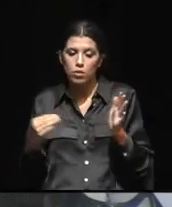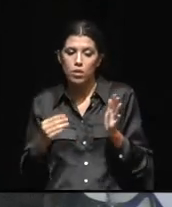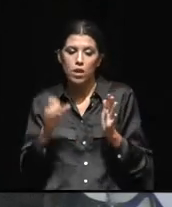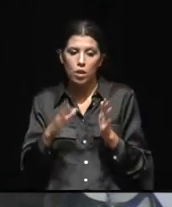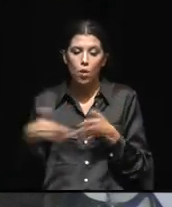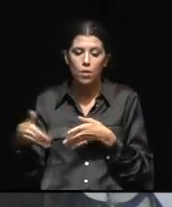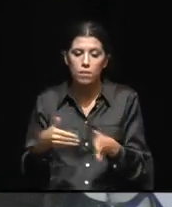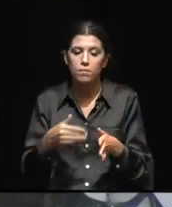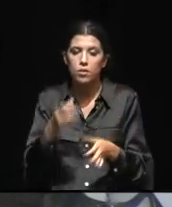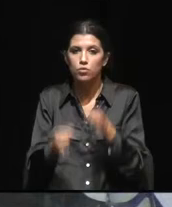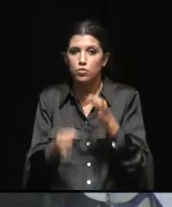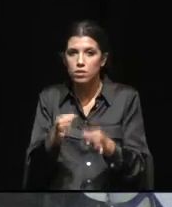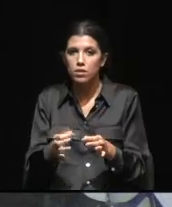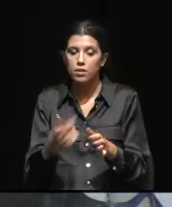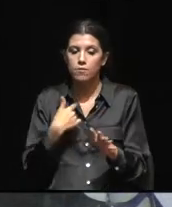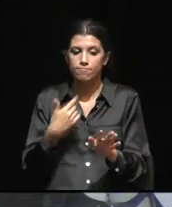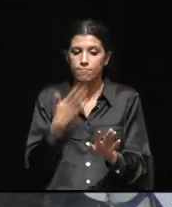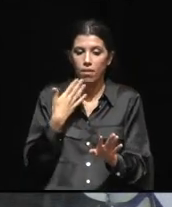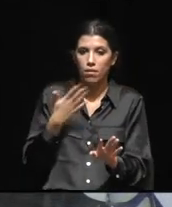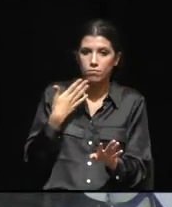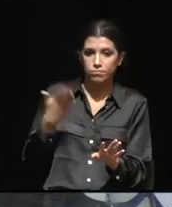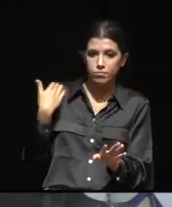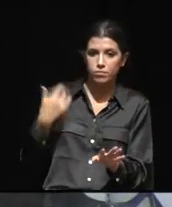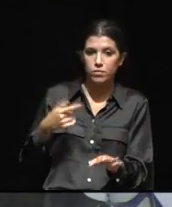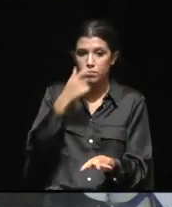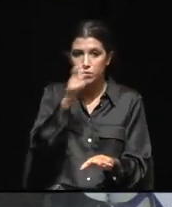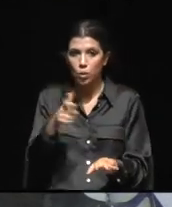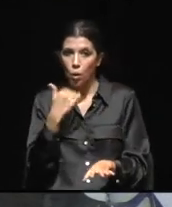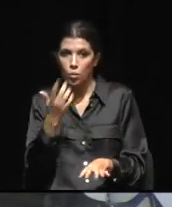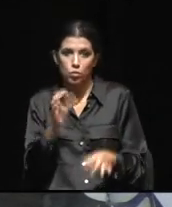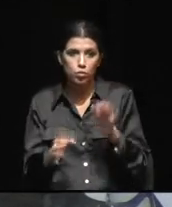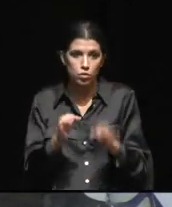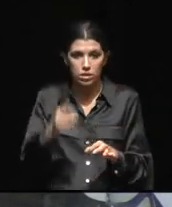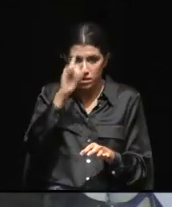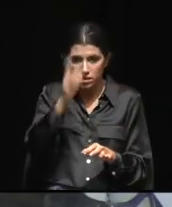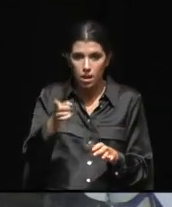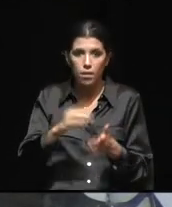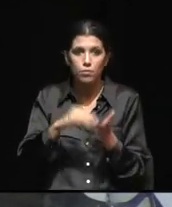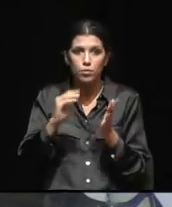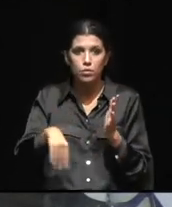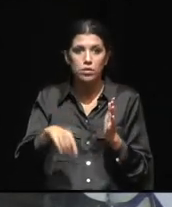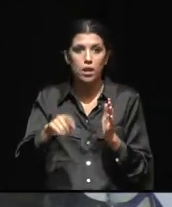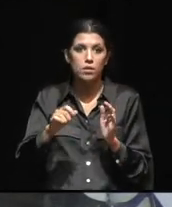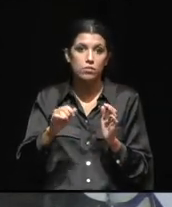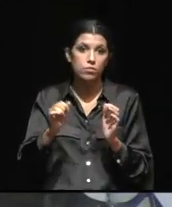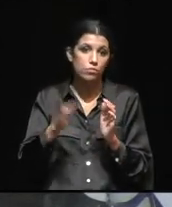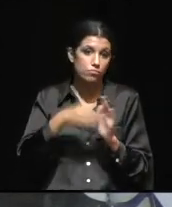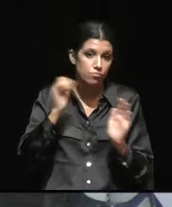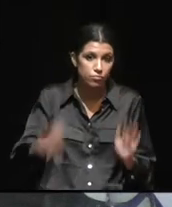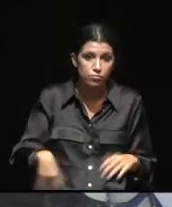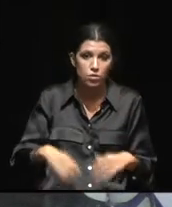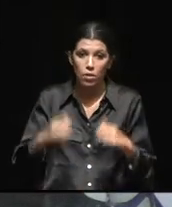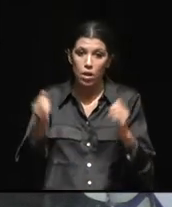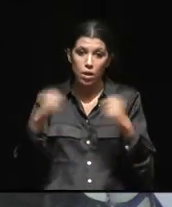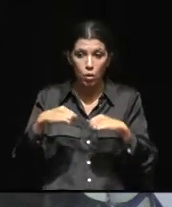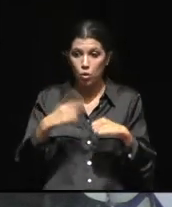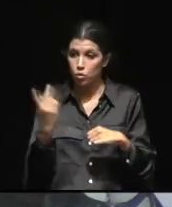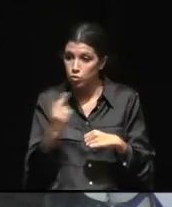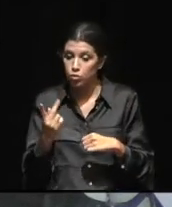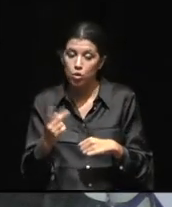jurídico que será percorrido quem é jurista sabe que há várias maneiras de terminar um contrato há por muto acordo e é revogação